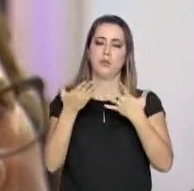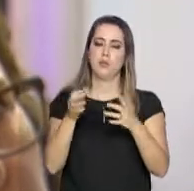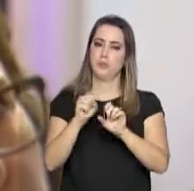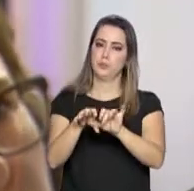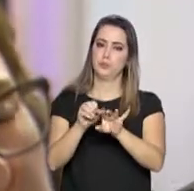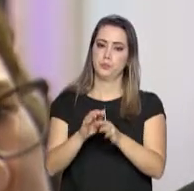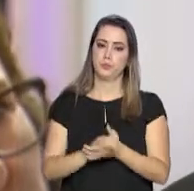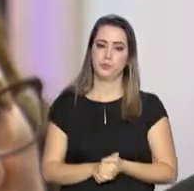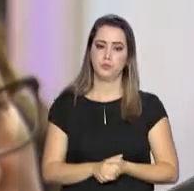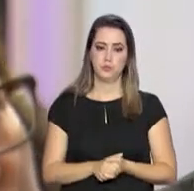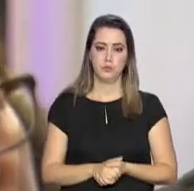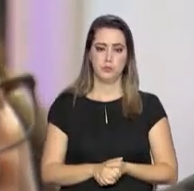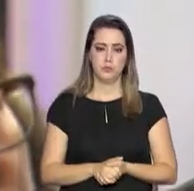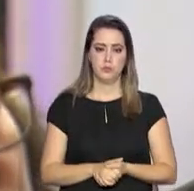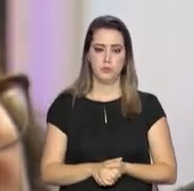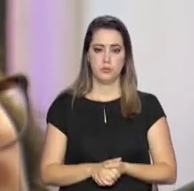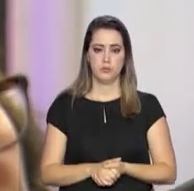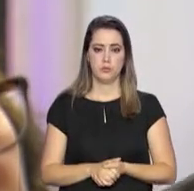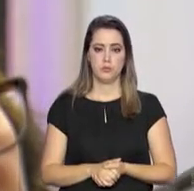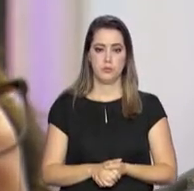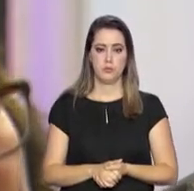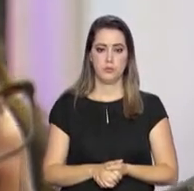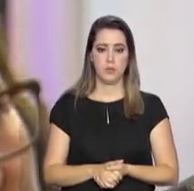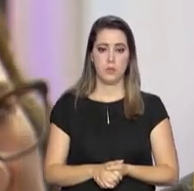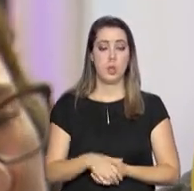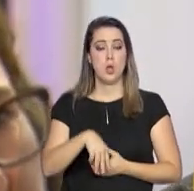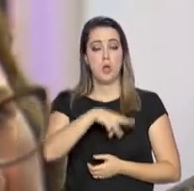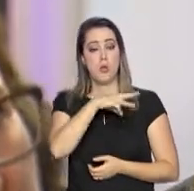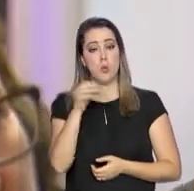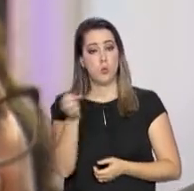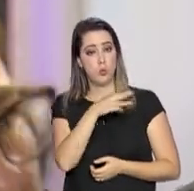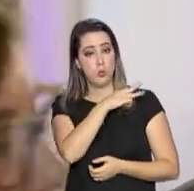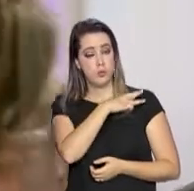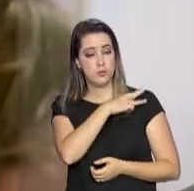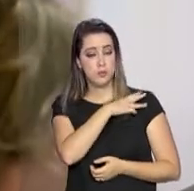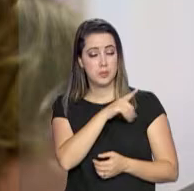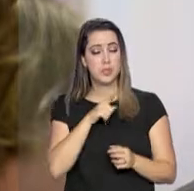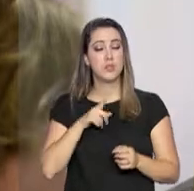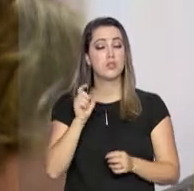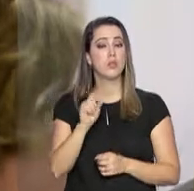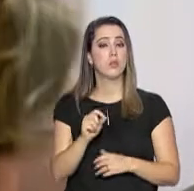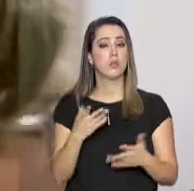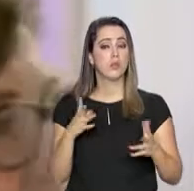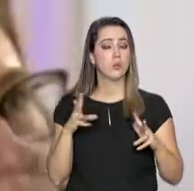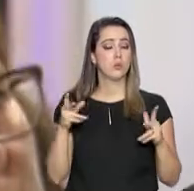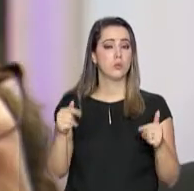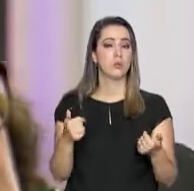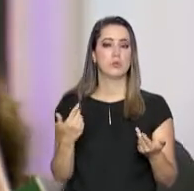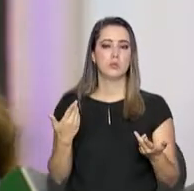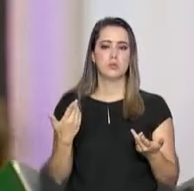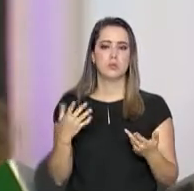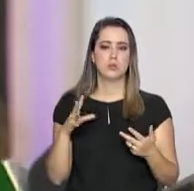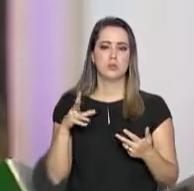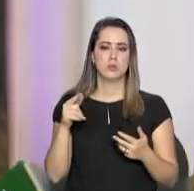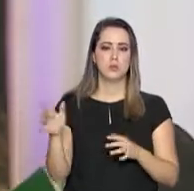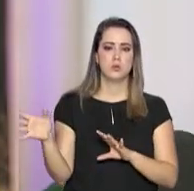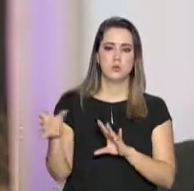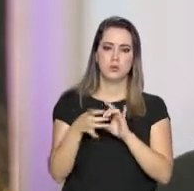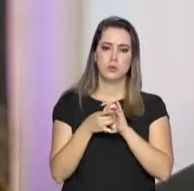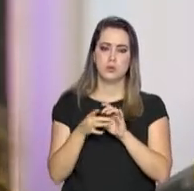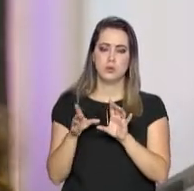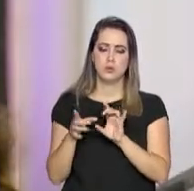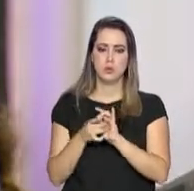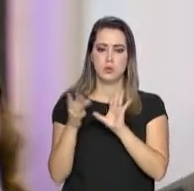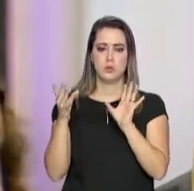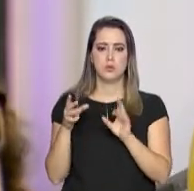base respeita o propósito maior reforma do ensino médio que tem total eu diria casamento com